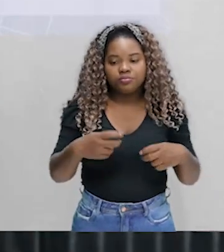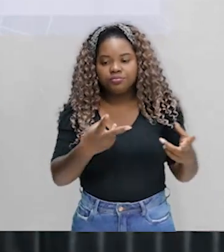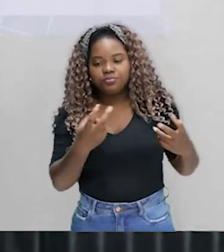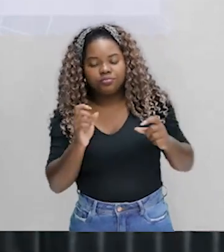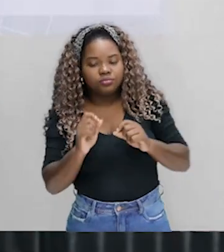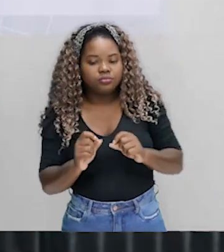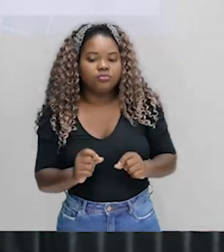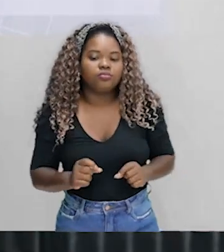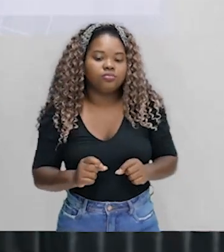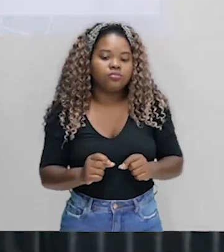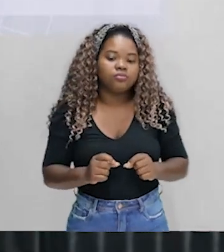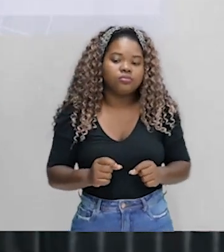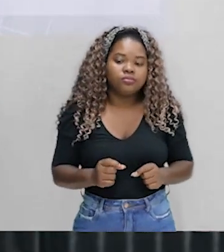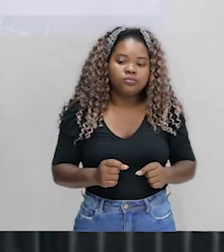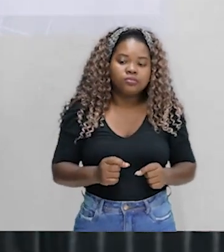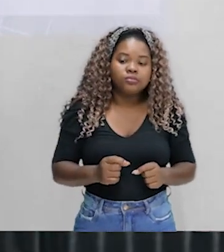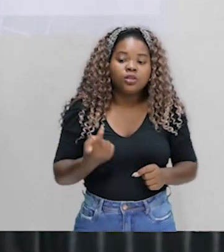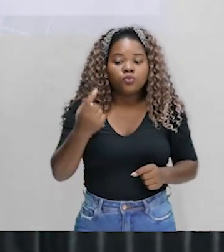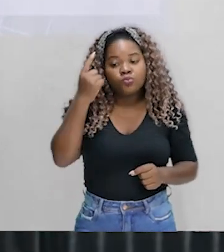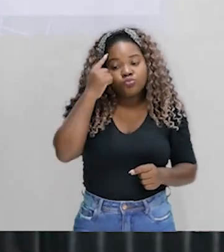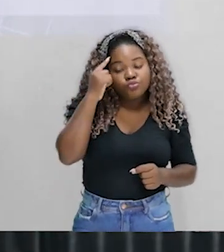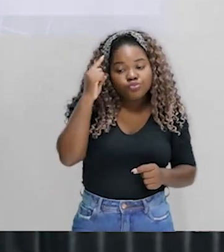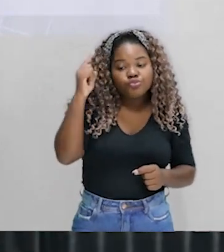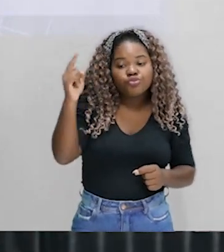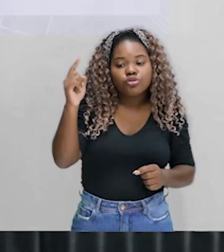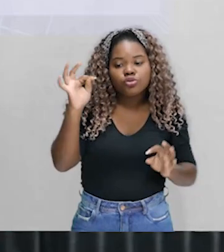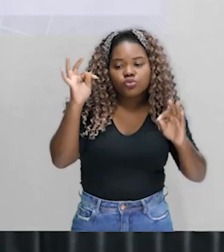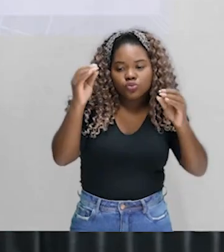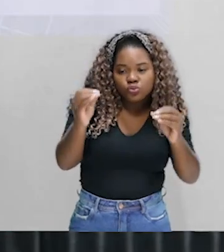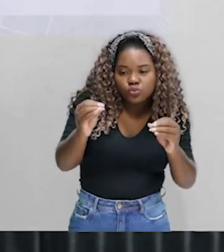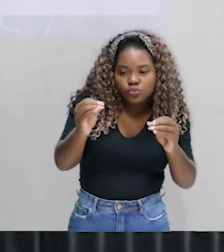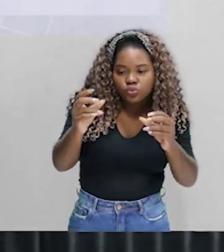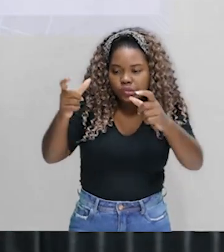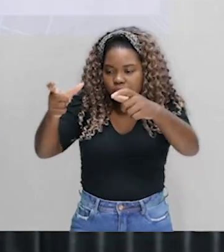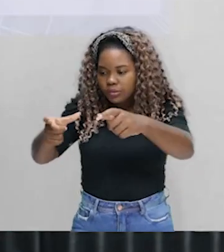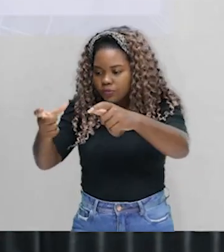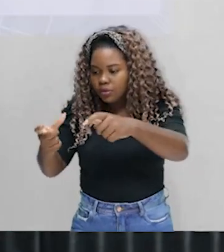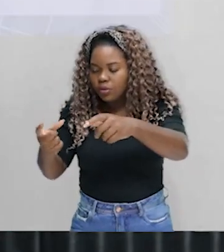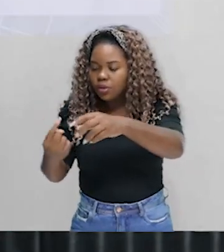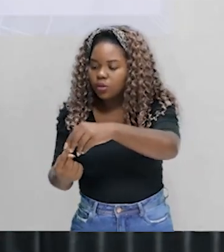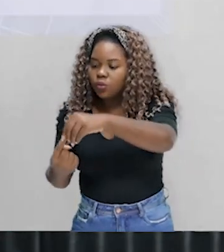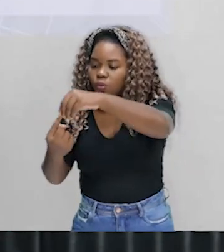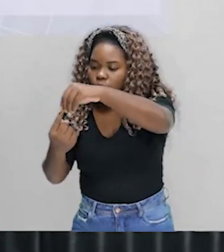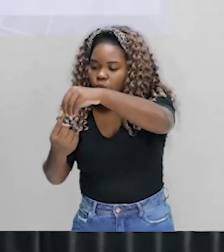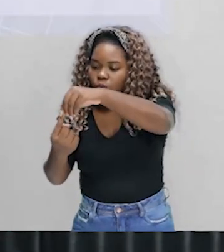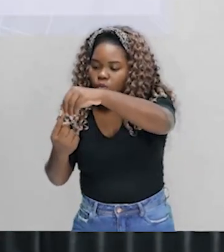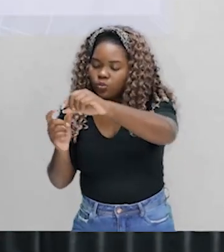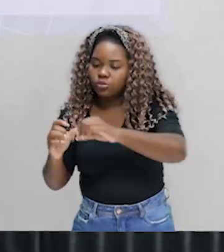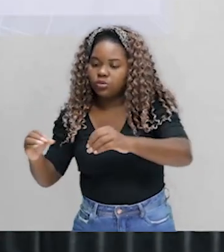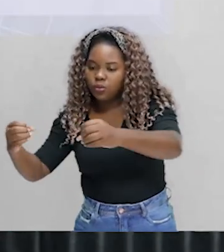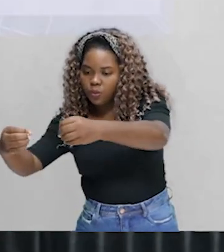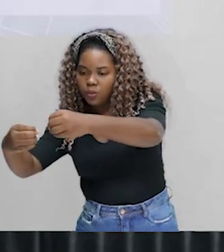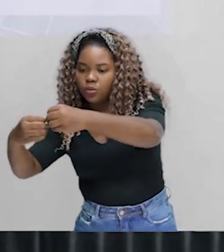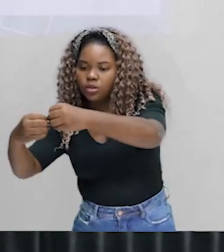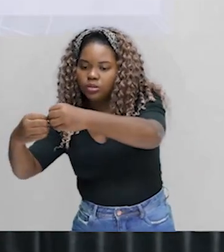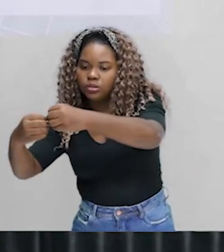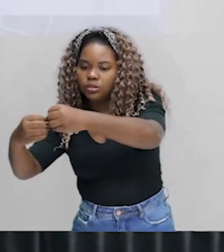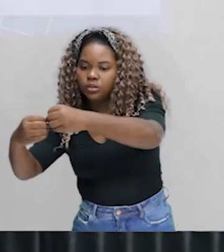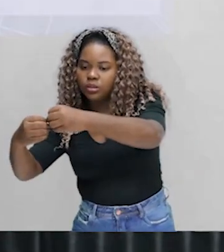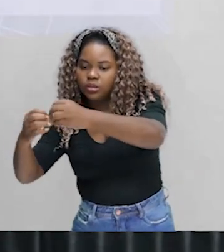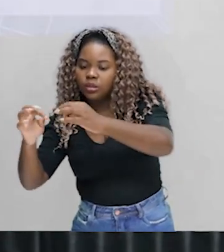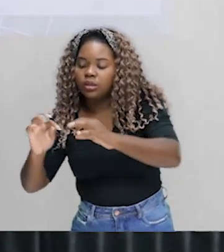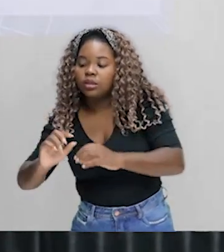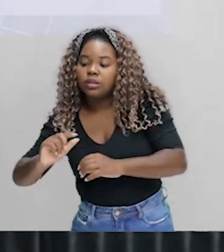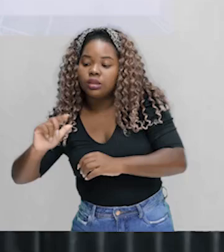conclusão de que um dia tudo estava em um ponto localizado e desse ponto todas as